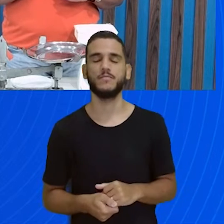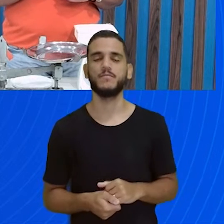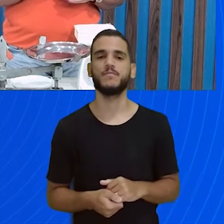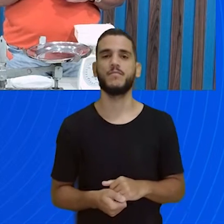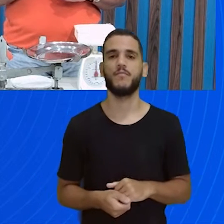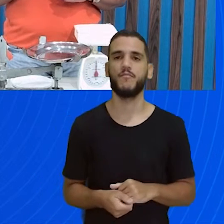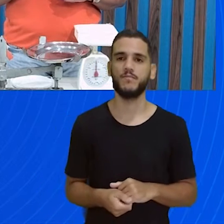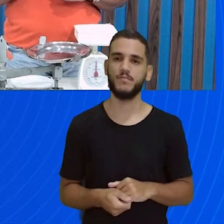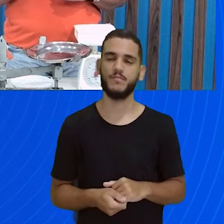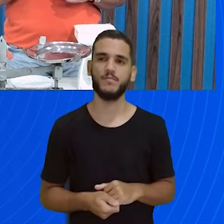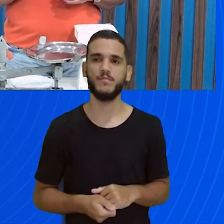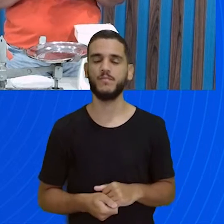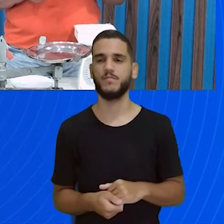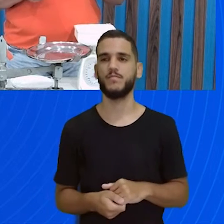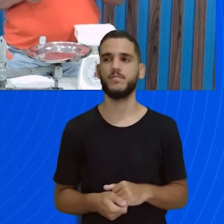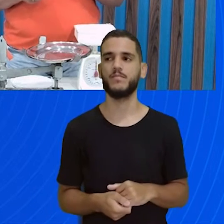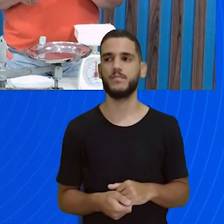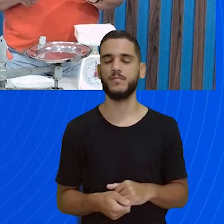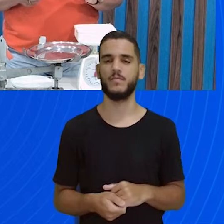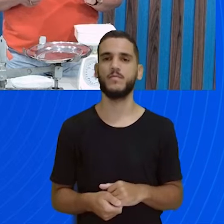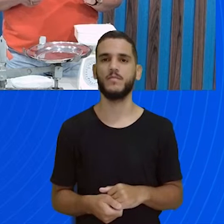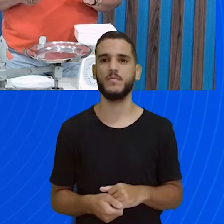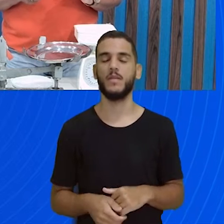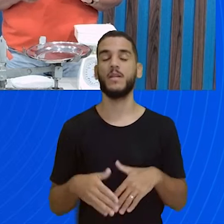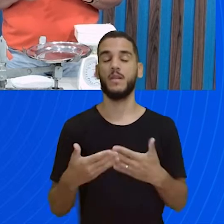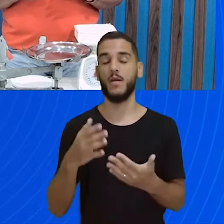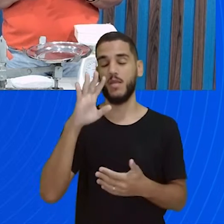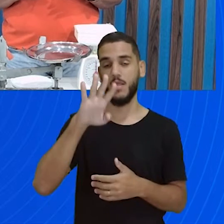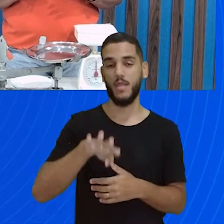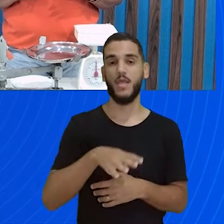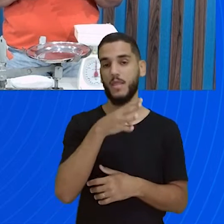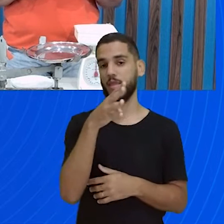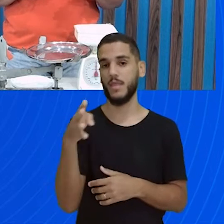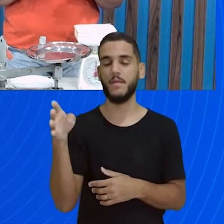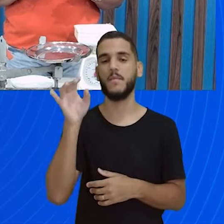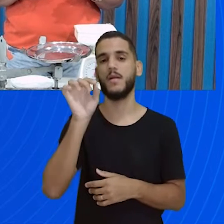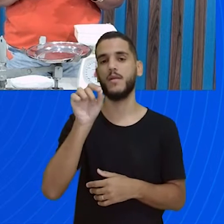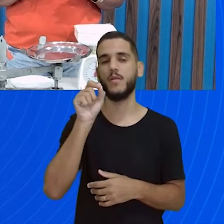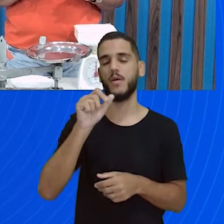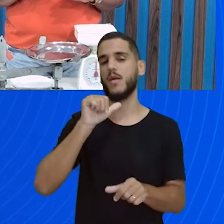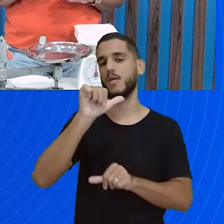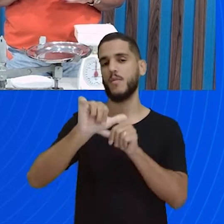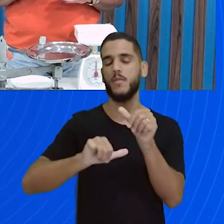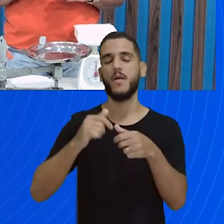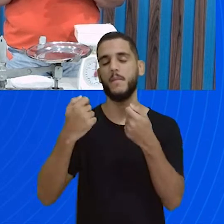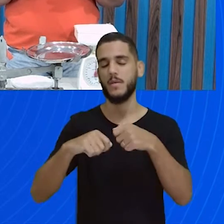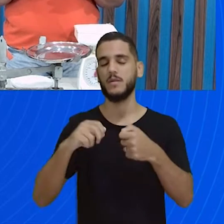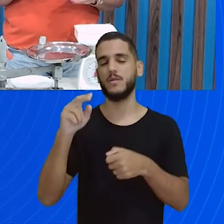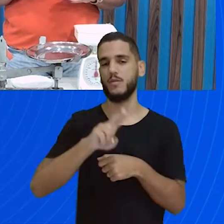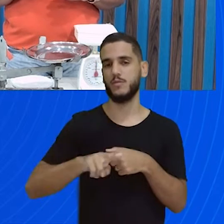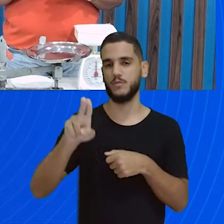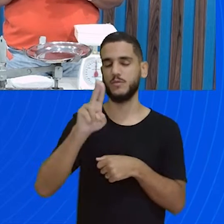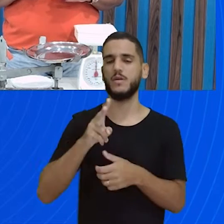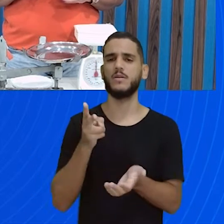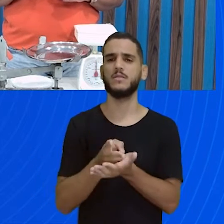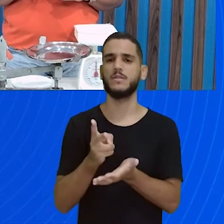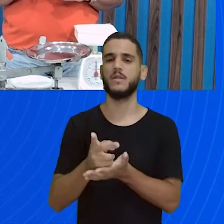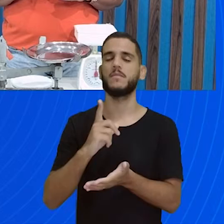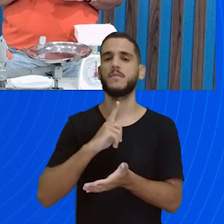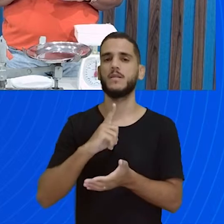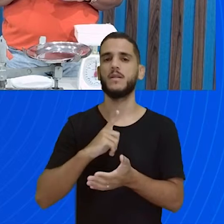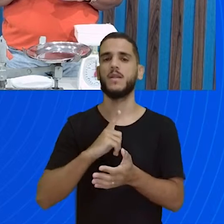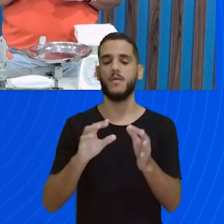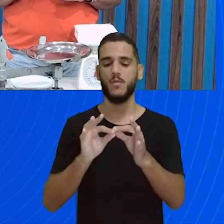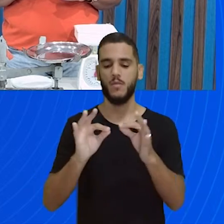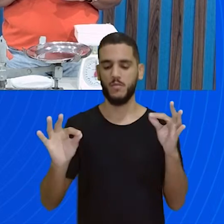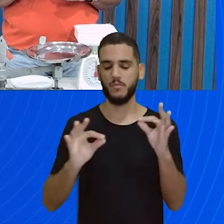vai, certo? Então, essa é a tabela de conversão que você precisa utilizar para fazer as